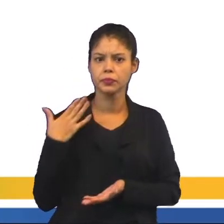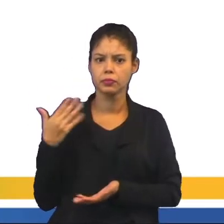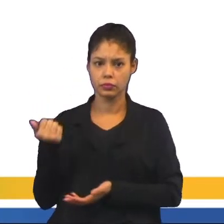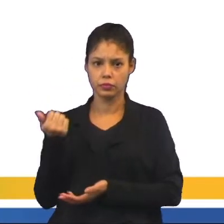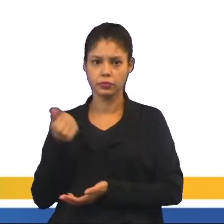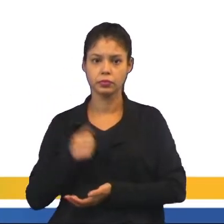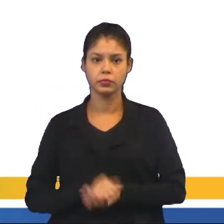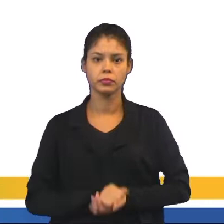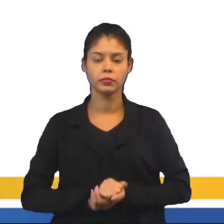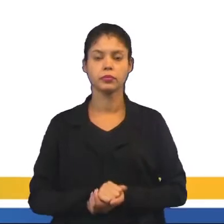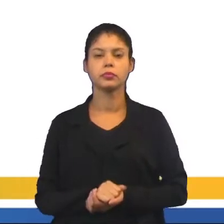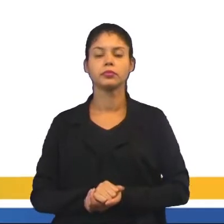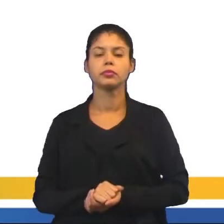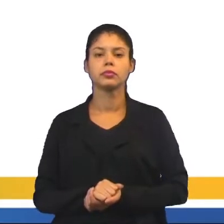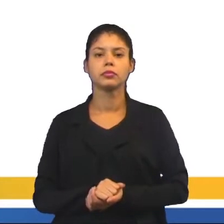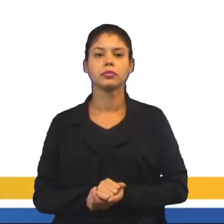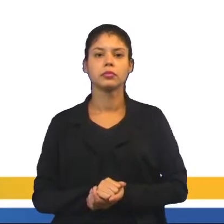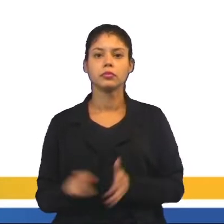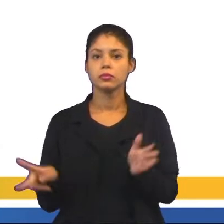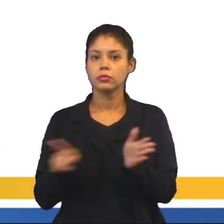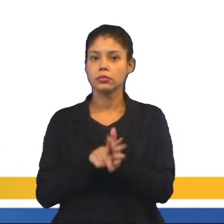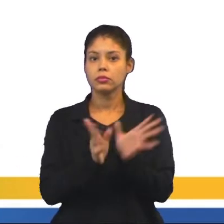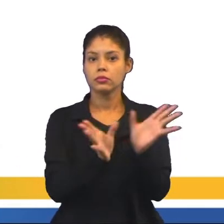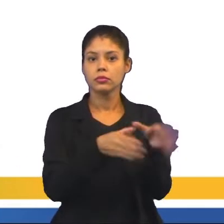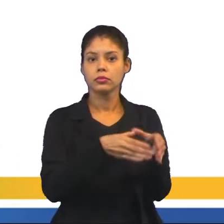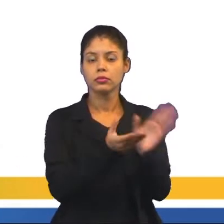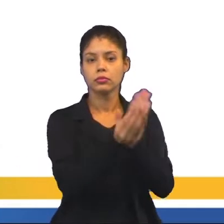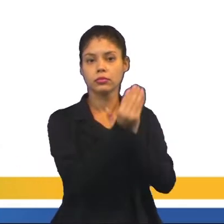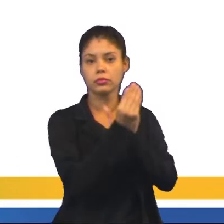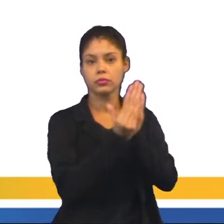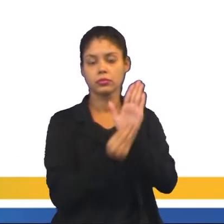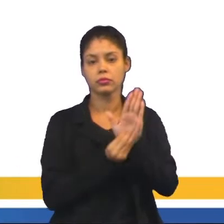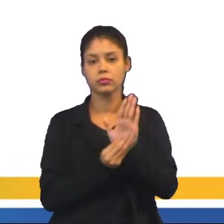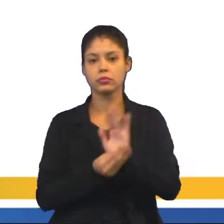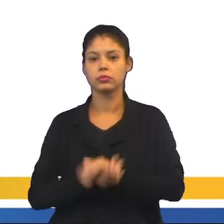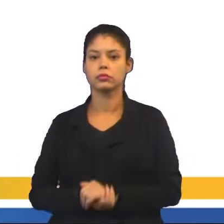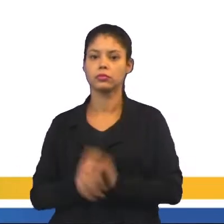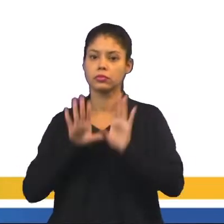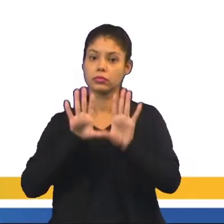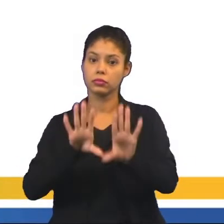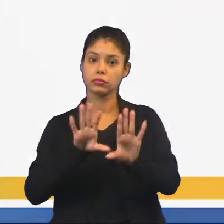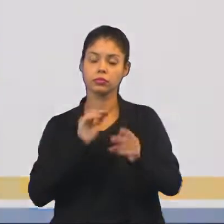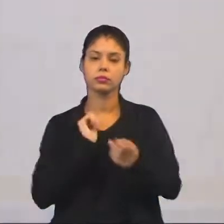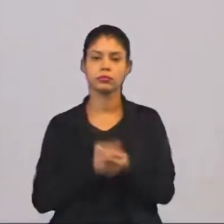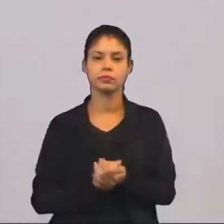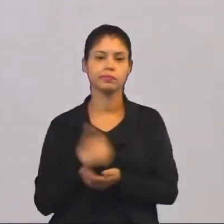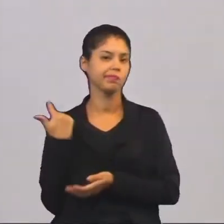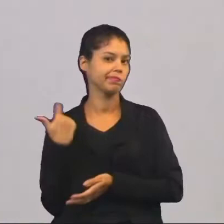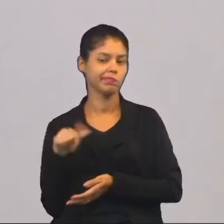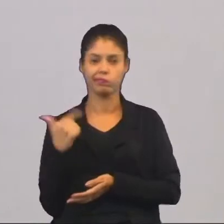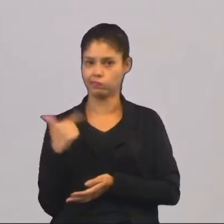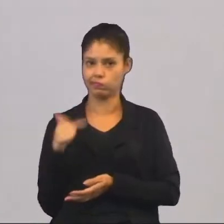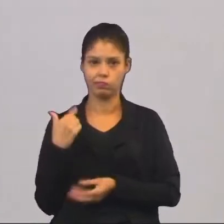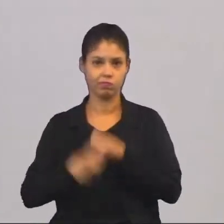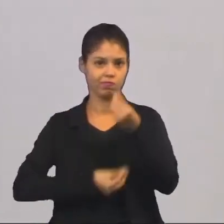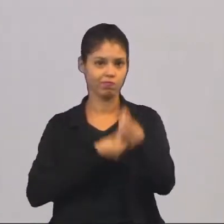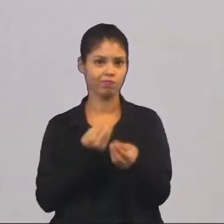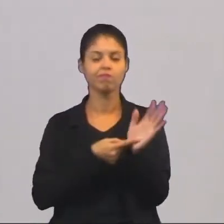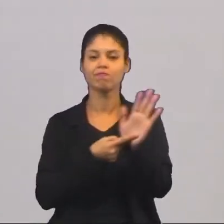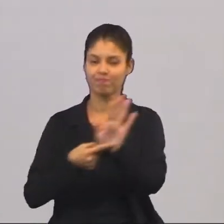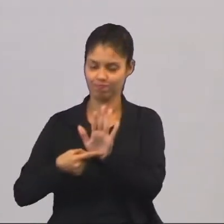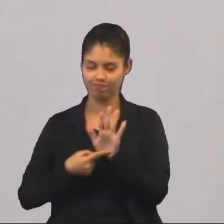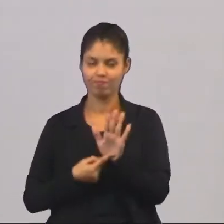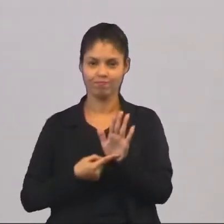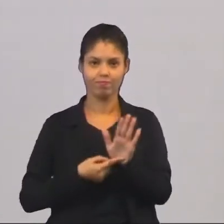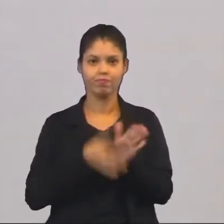melhor, tá? Um determinado conjunto de dados. Sem isso, a gente não tem como